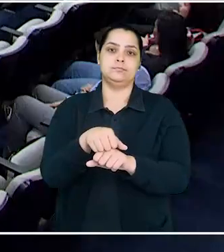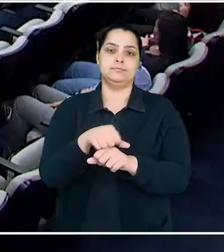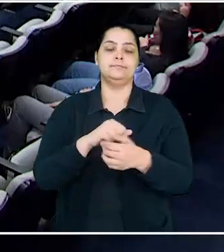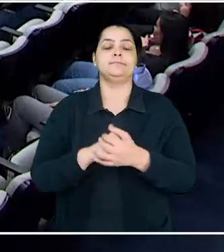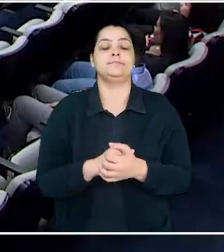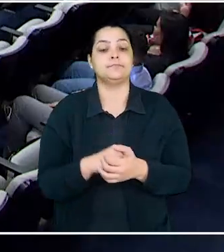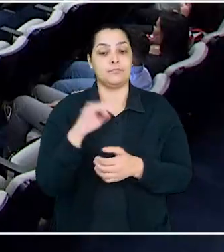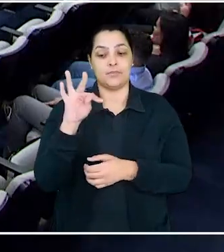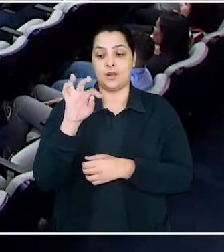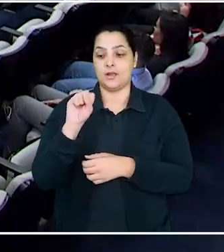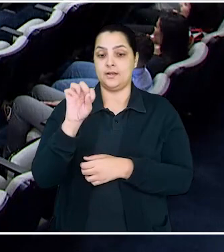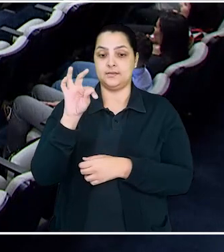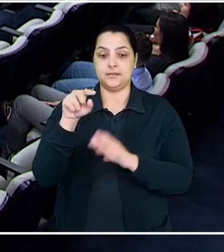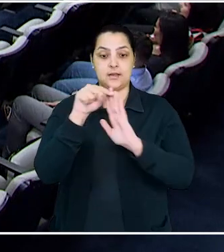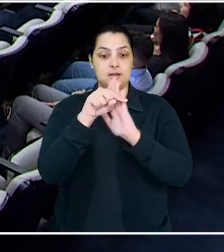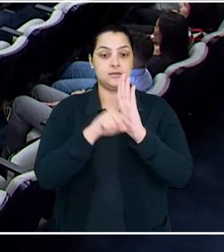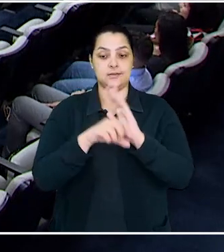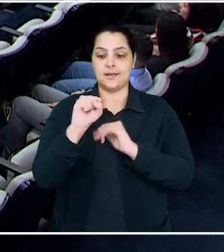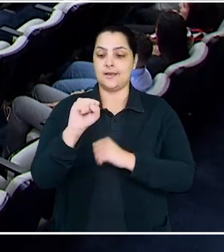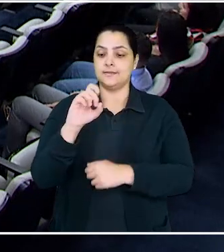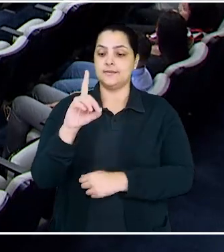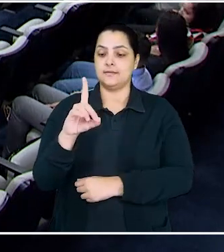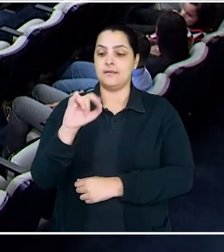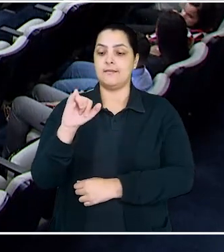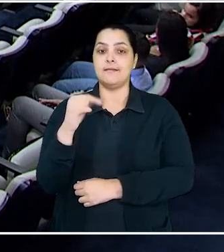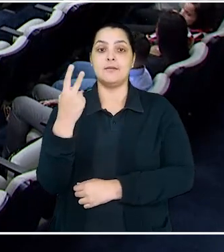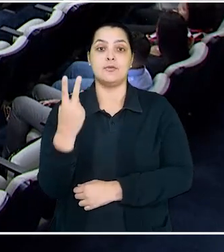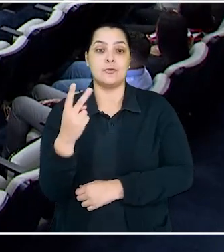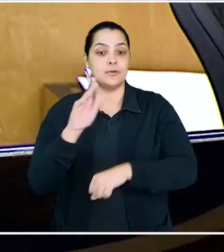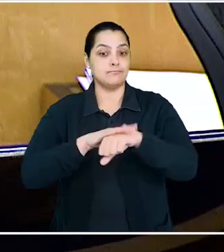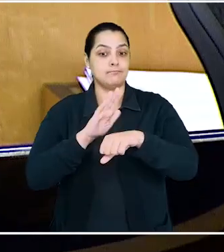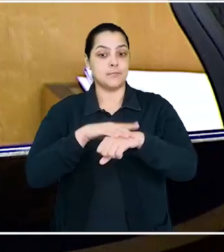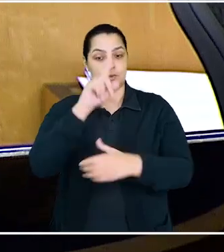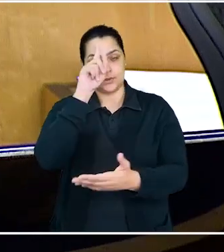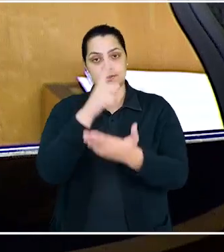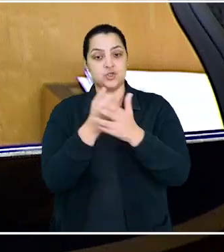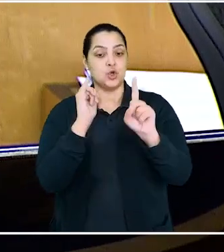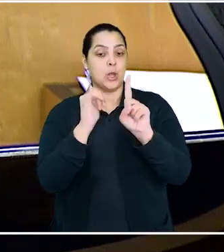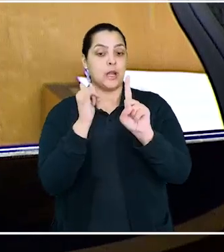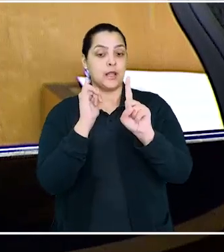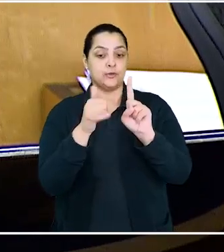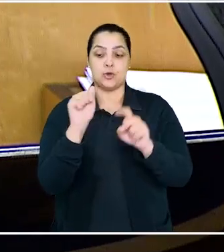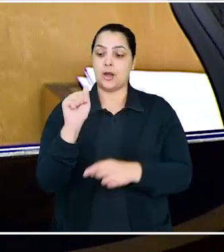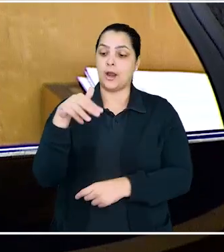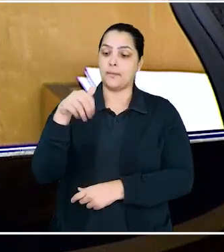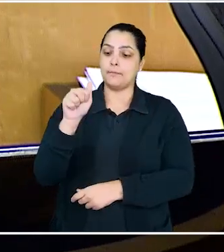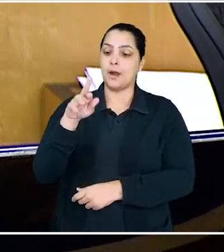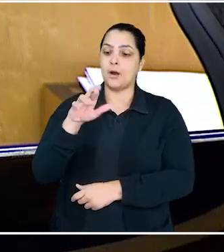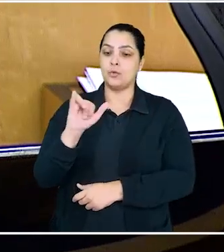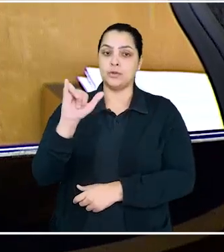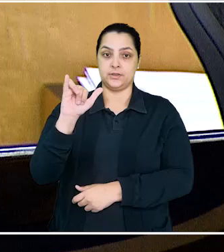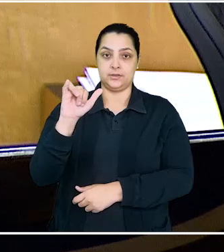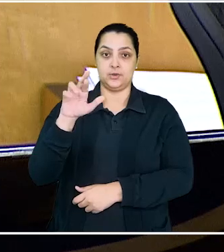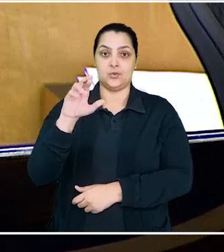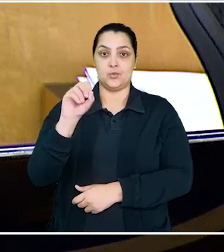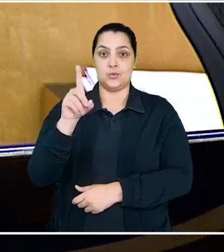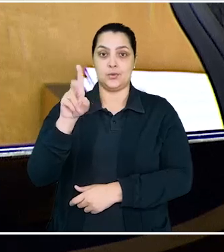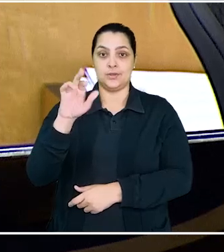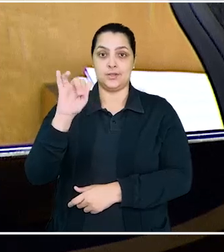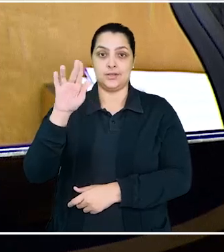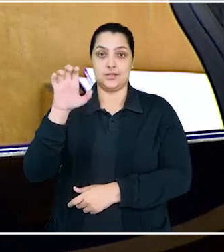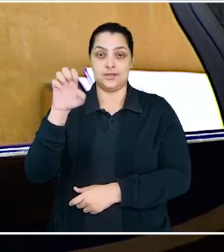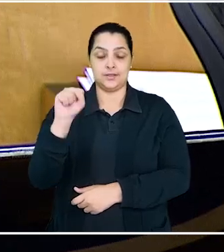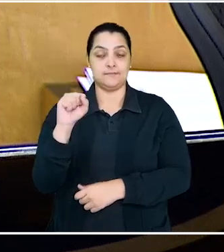o caso foi analisado pela seção 2 de dissídios individuais. O relator, ministro Amaury Rodrigues, explicou que quando a